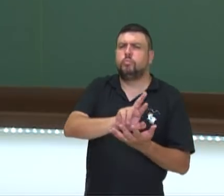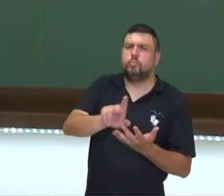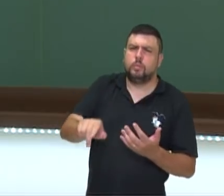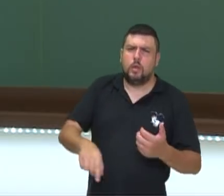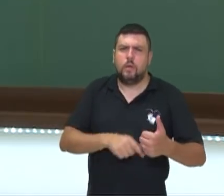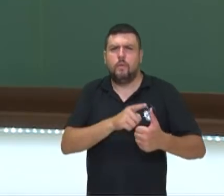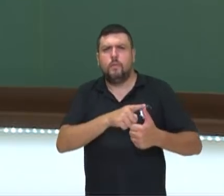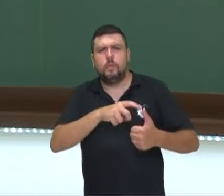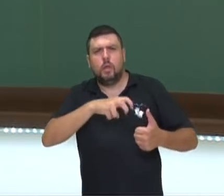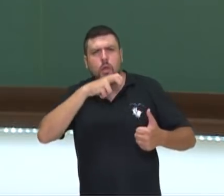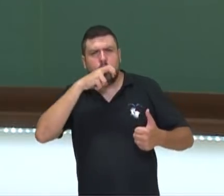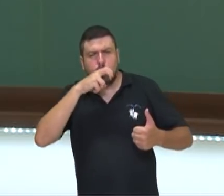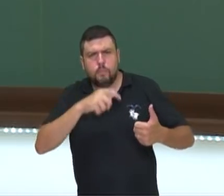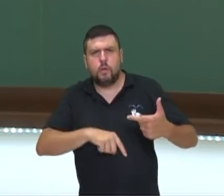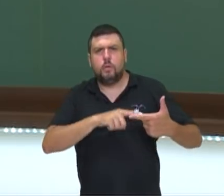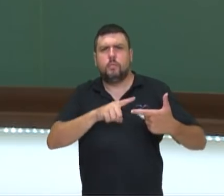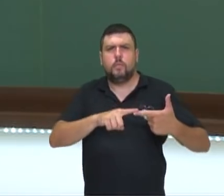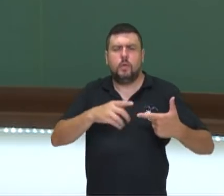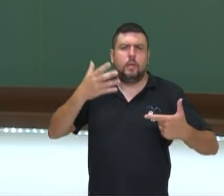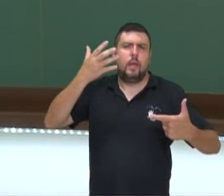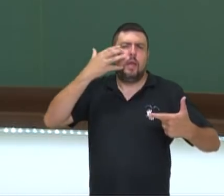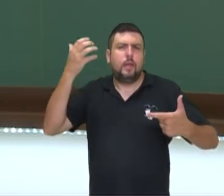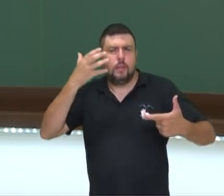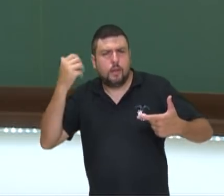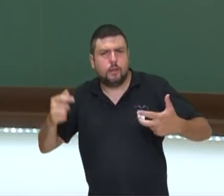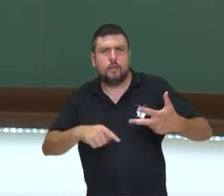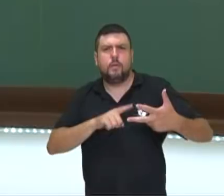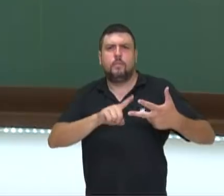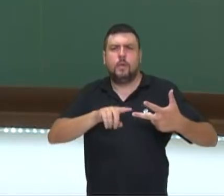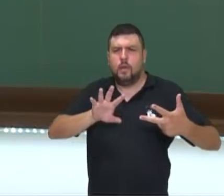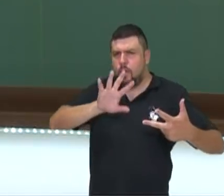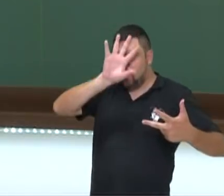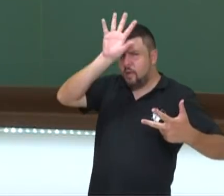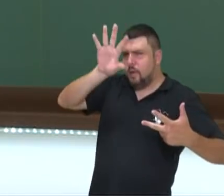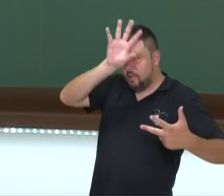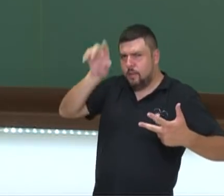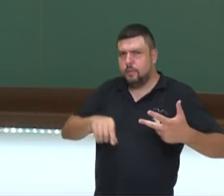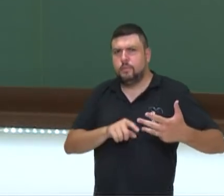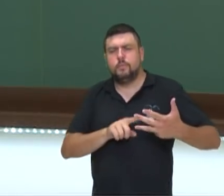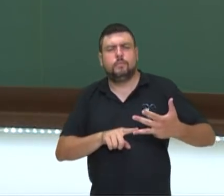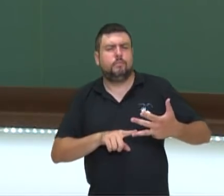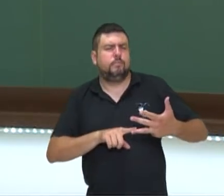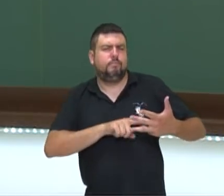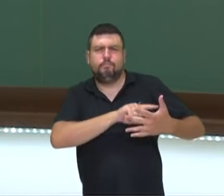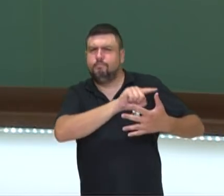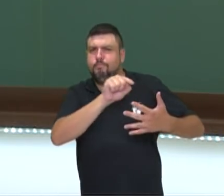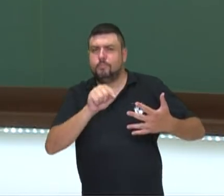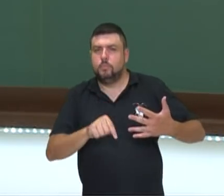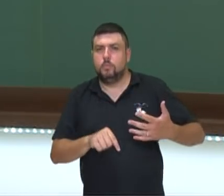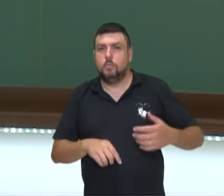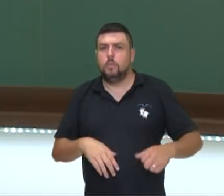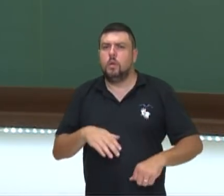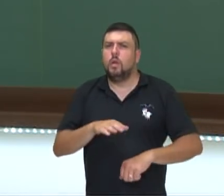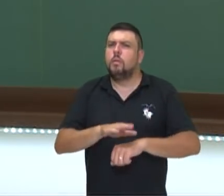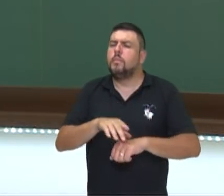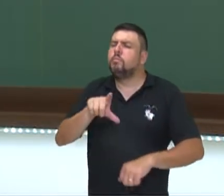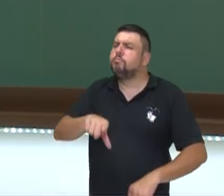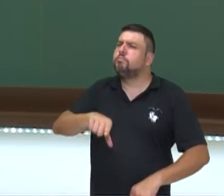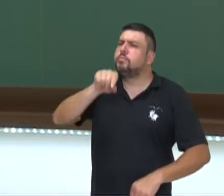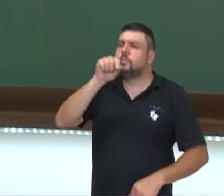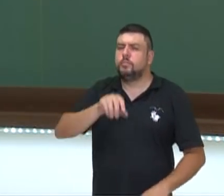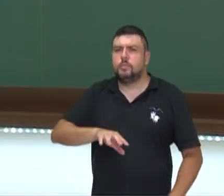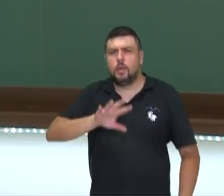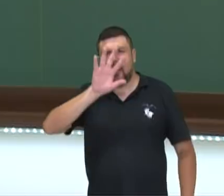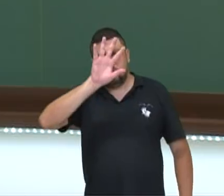tem a do Garfield, o Calvin e o Hobbes são os meus favoritos. Tanto que aqui eu colocaria, qual é a sua preferida? A minha preferida é a do Calvin e